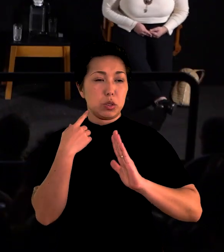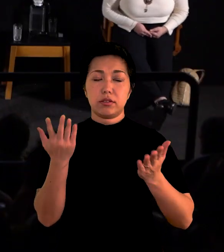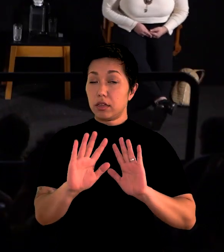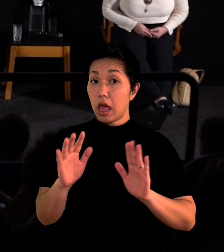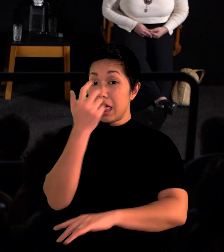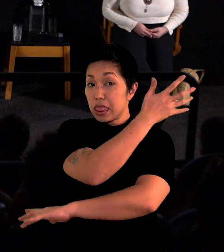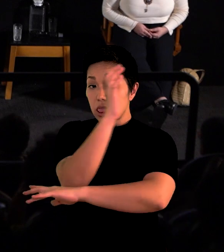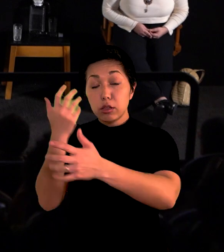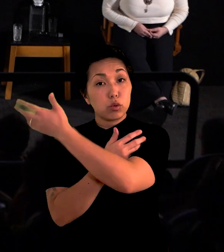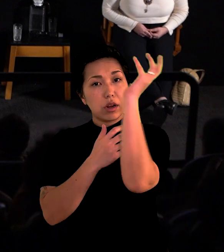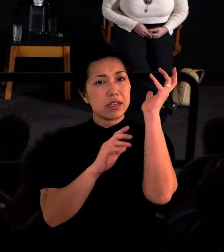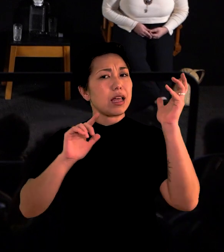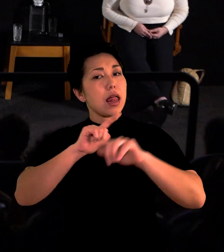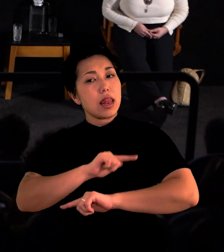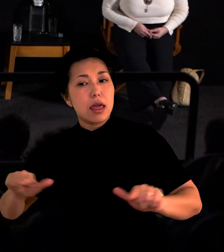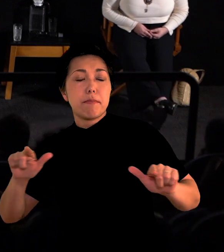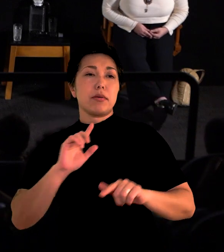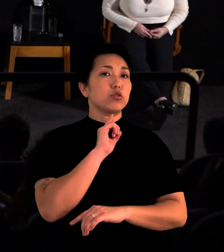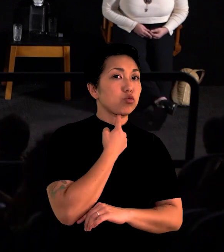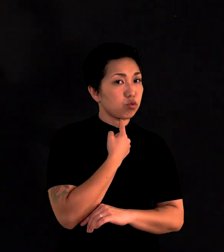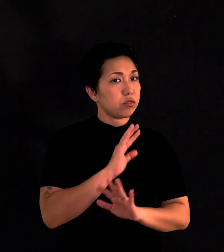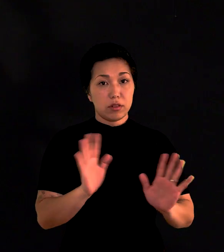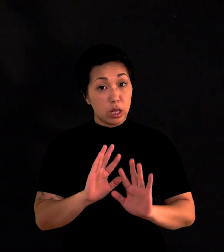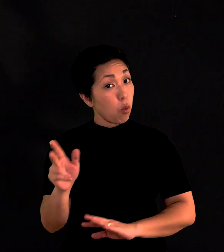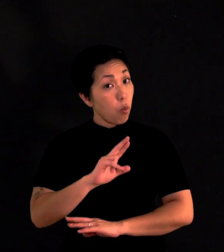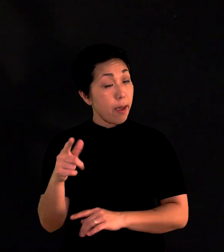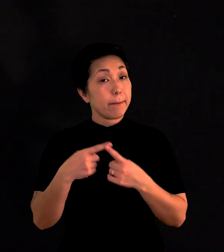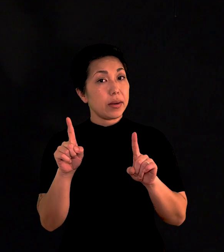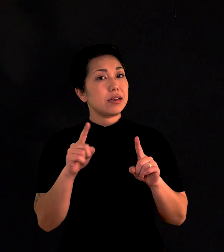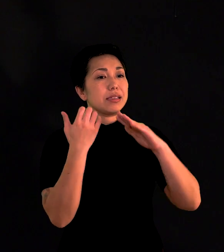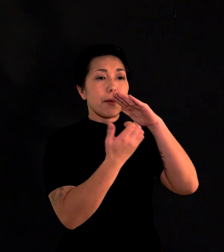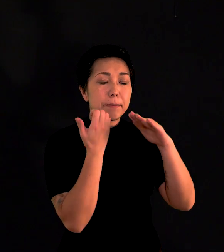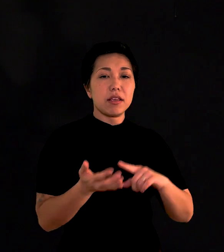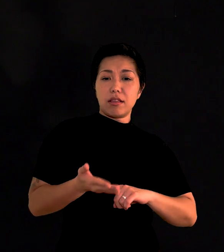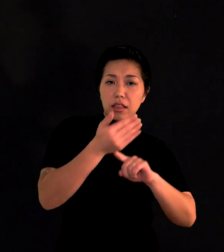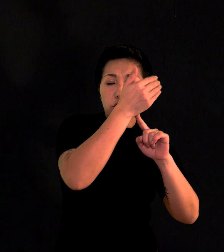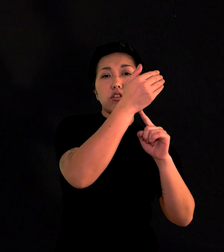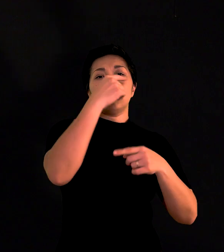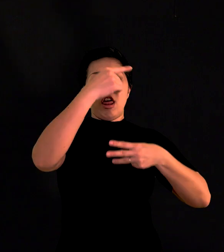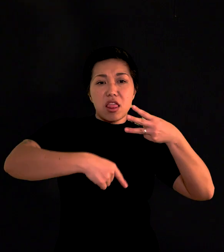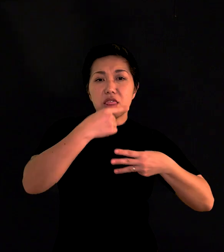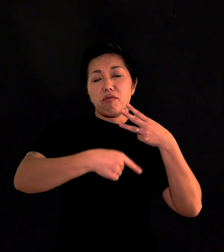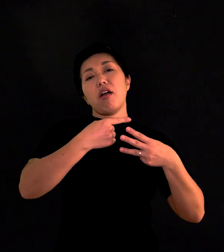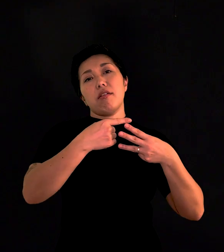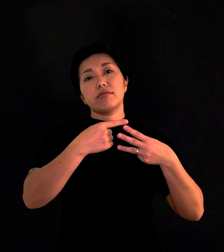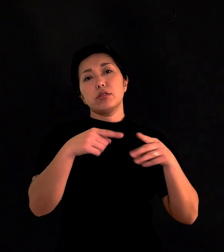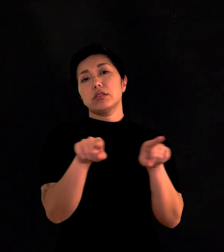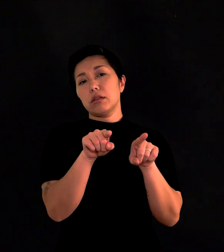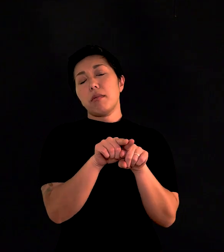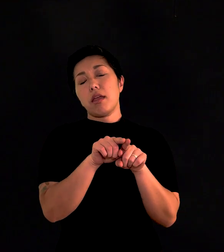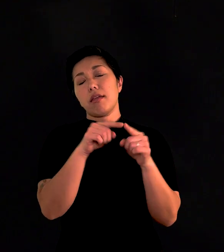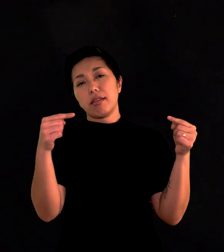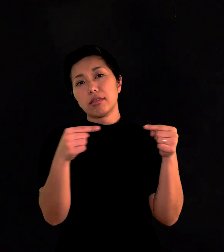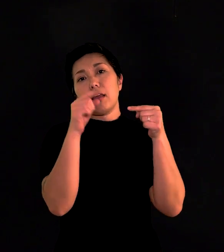etc. A natureza não é limpa nem suja, né? Agora, empreendimentos, tecnologias podem ser... e